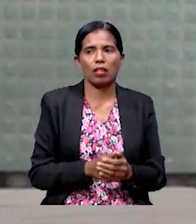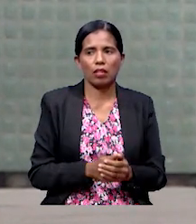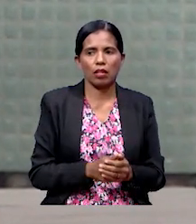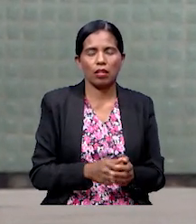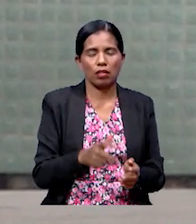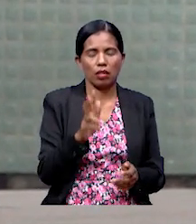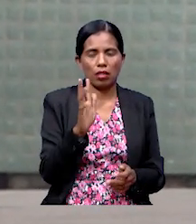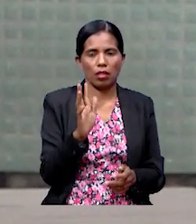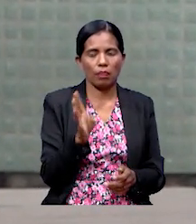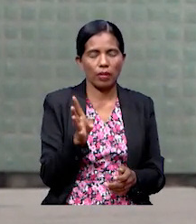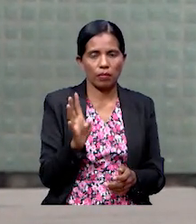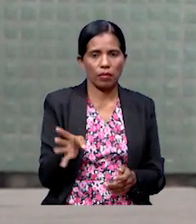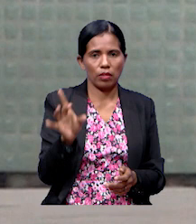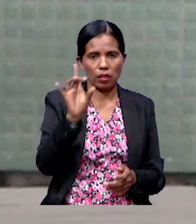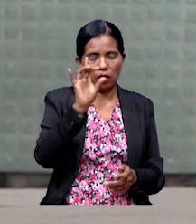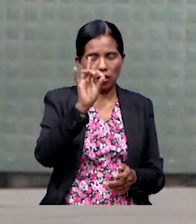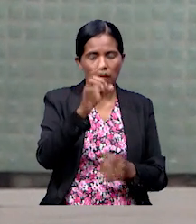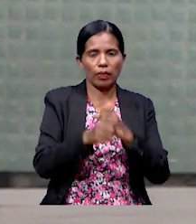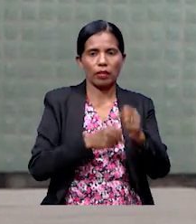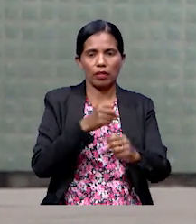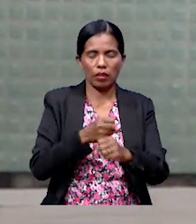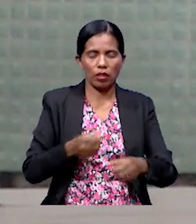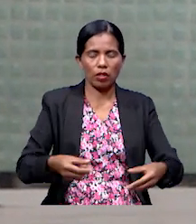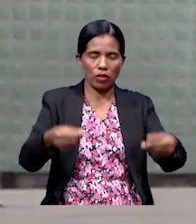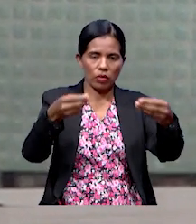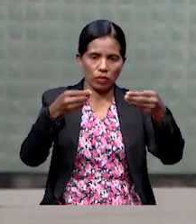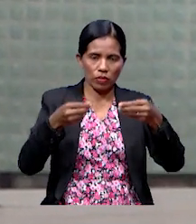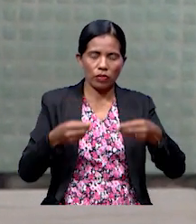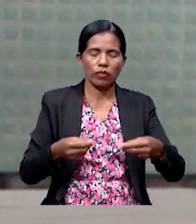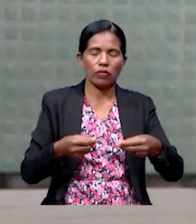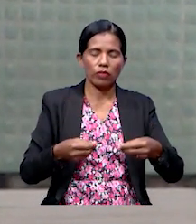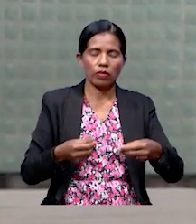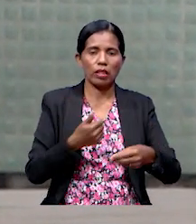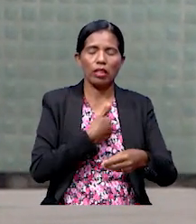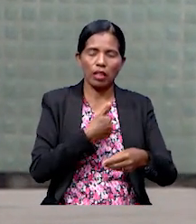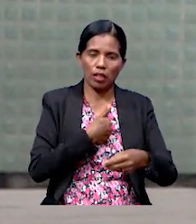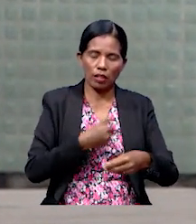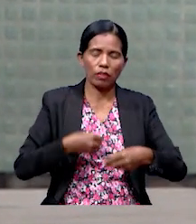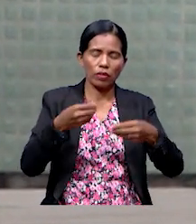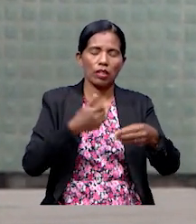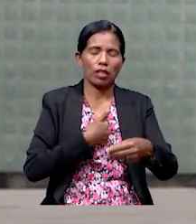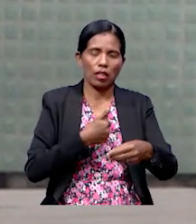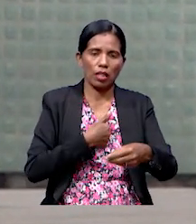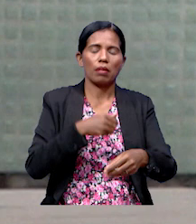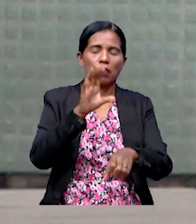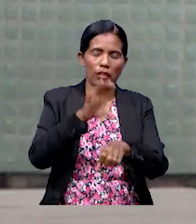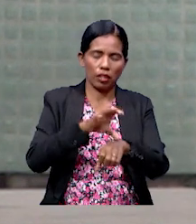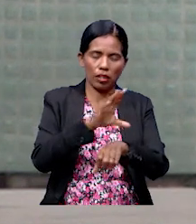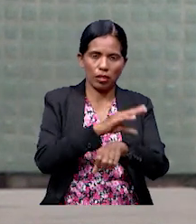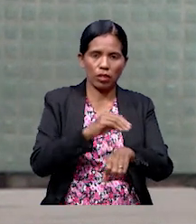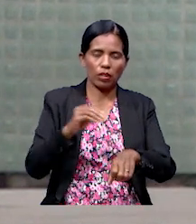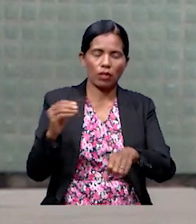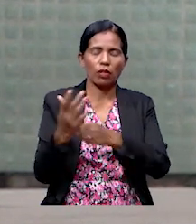48 anos, foam tomat bakreda bamisang Timor. Inang hat